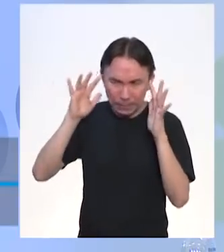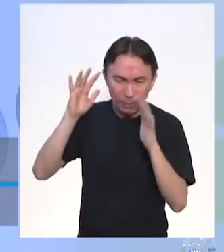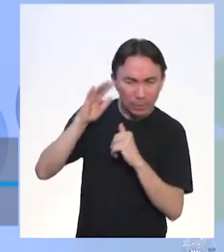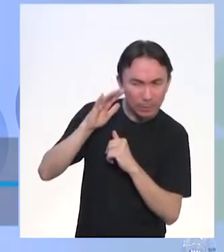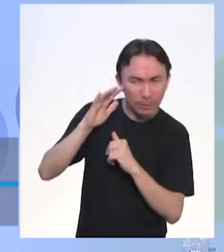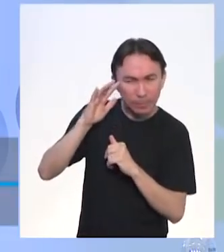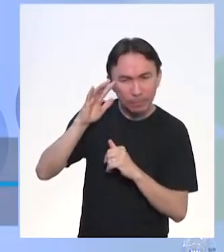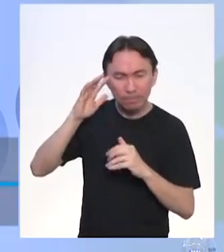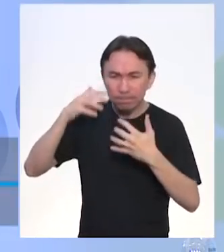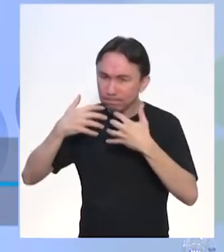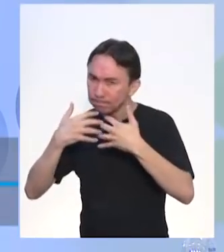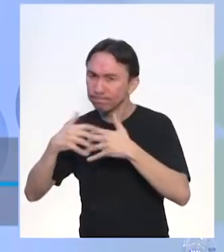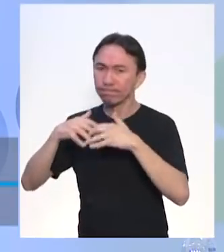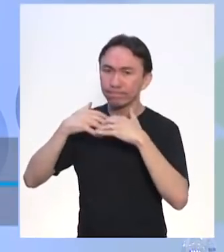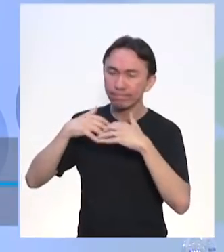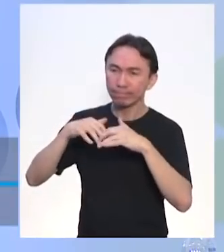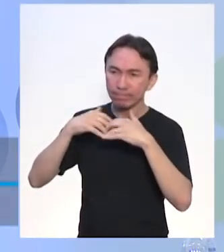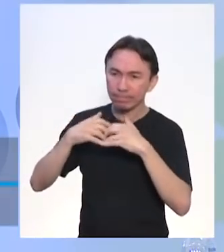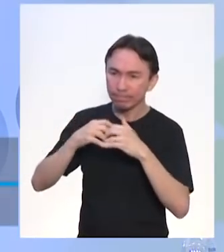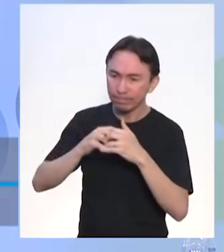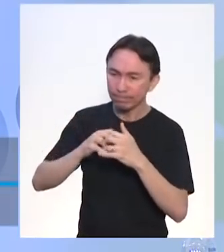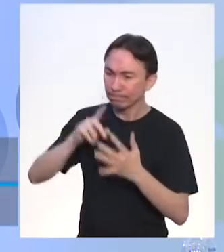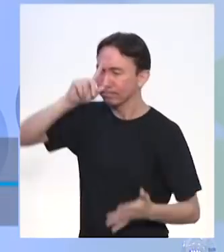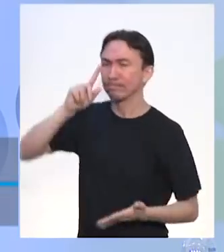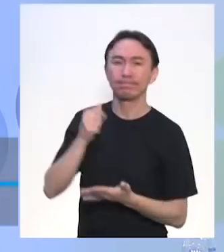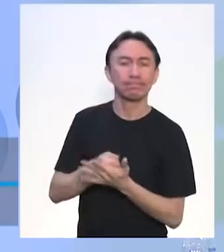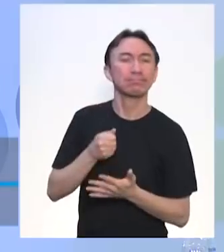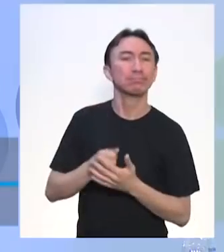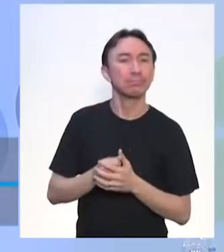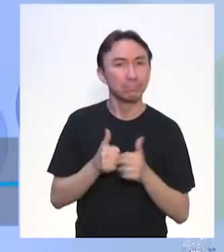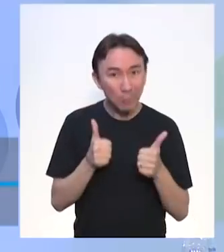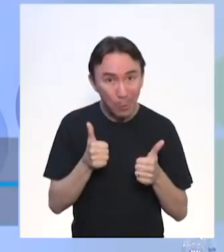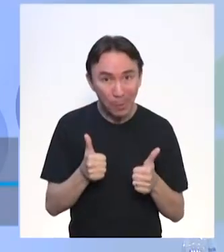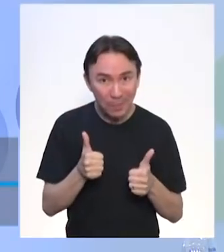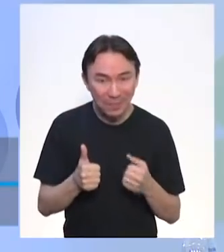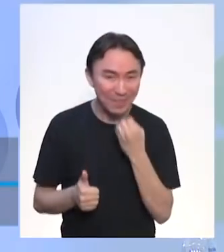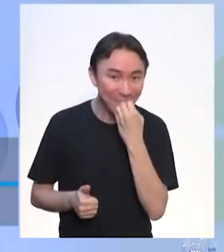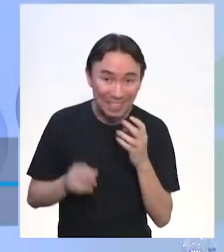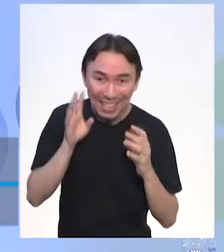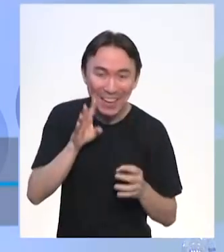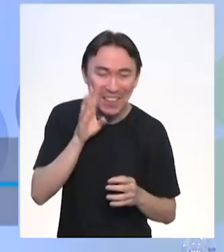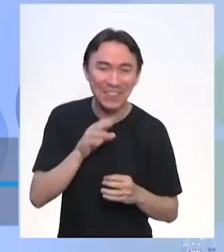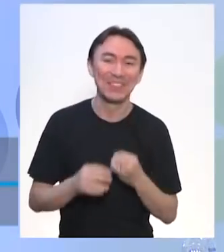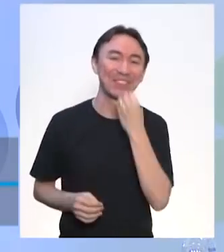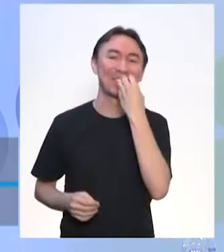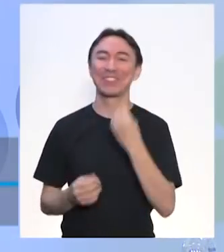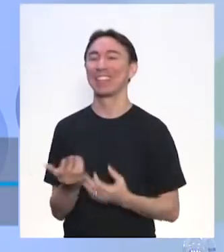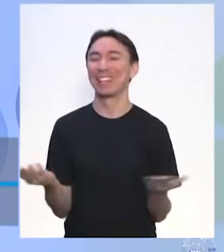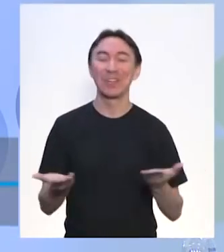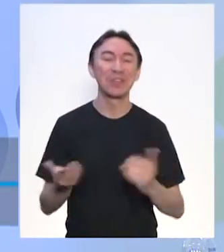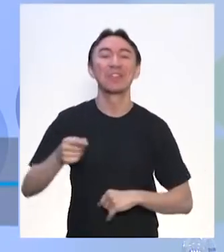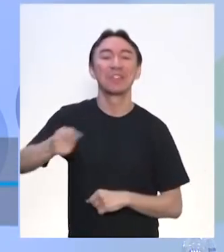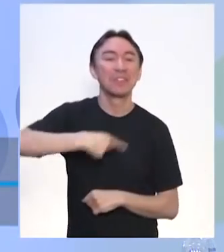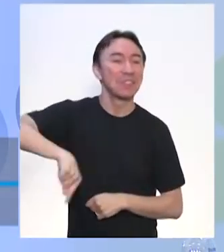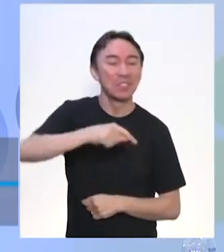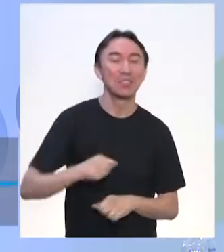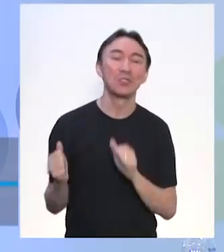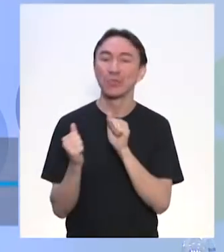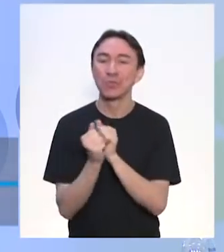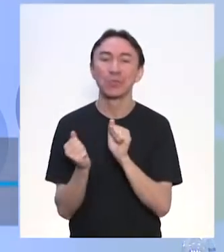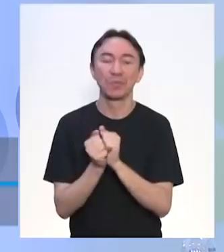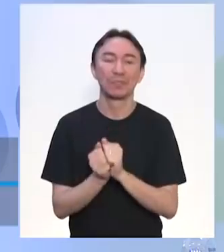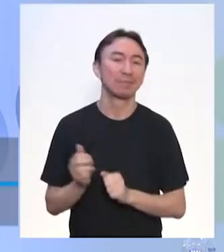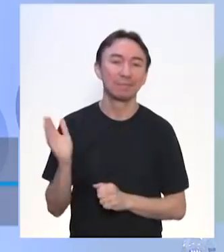uma maneira crítica. Legal? Muito bom, pessoal. Vamos seguindo juntos, então. Por